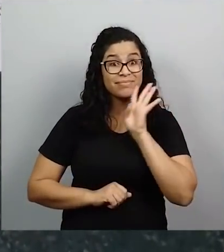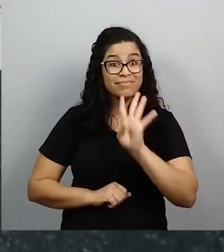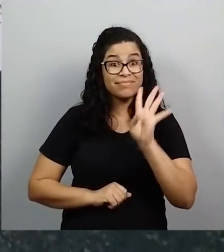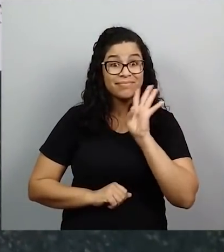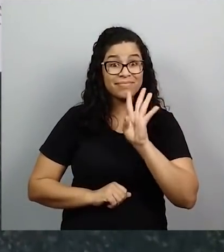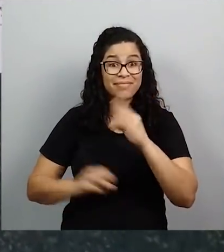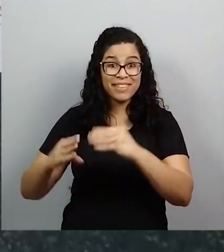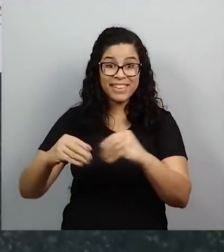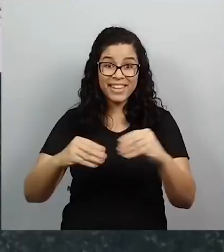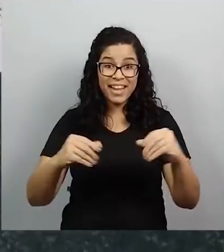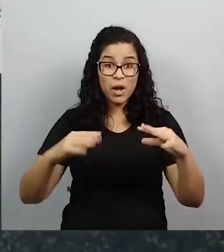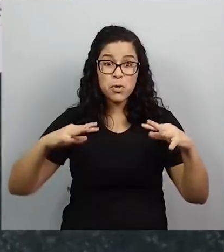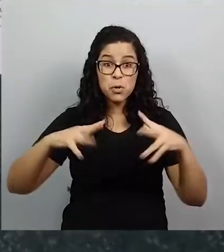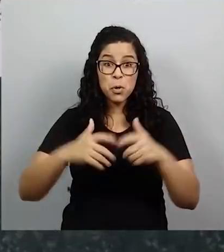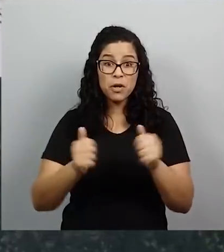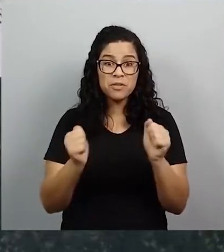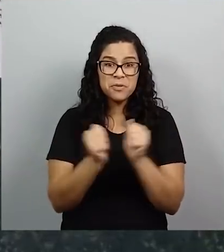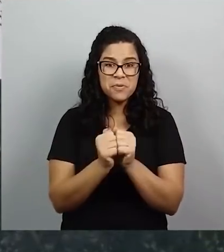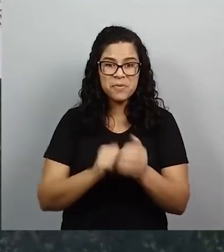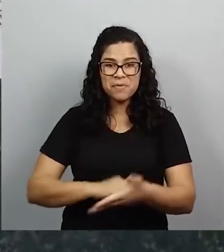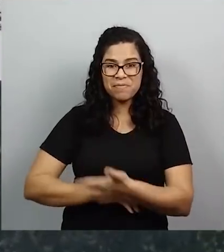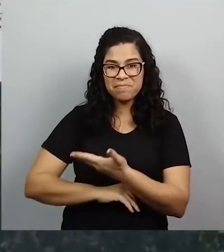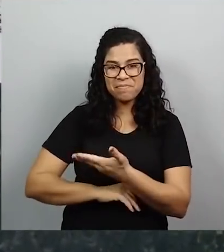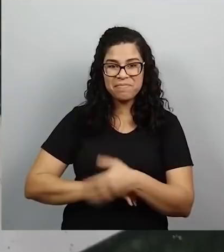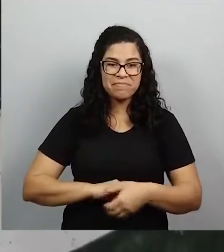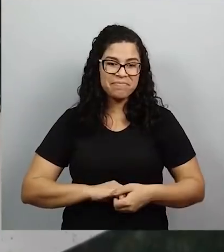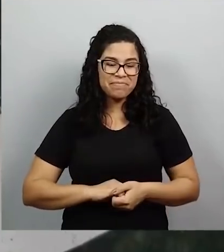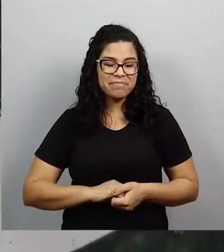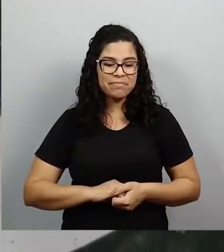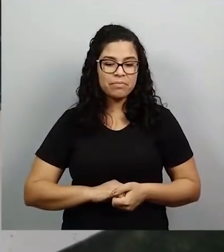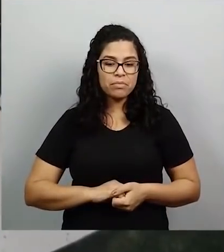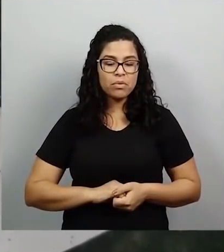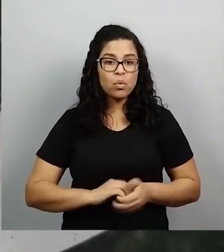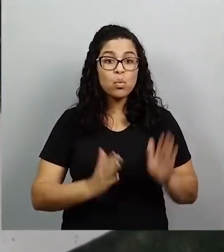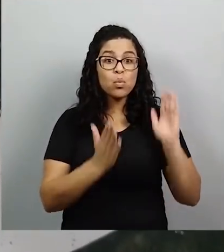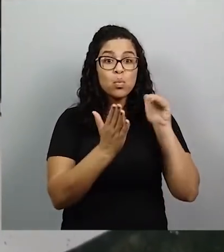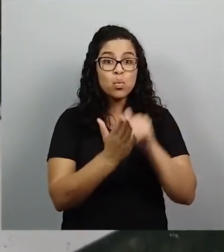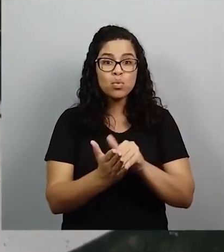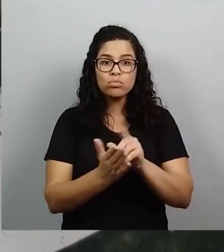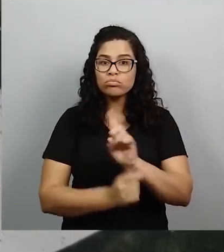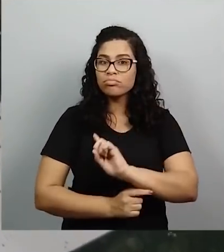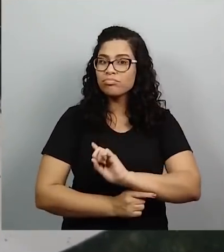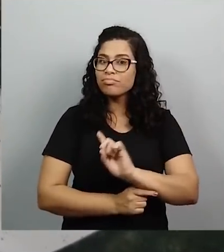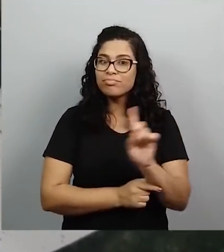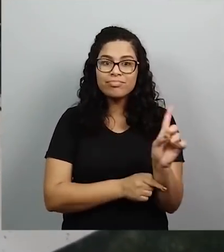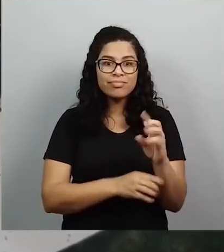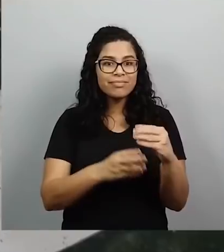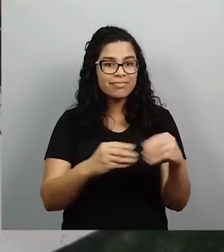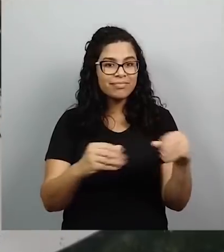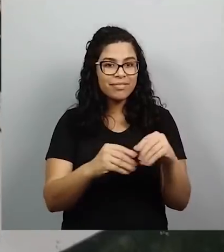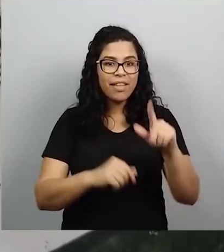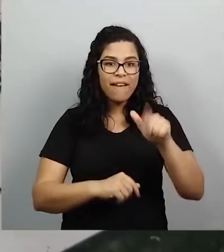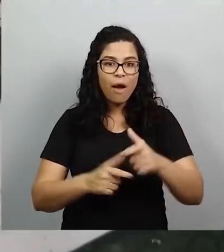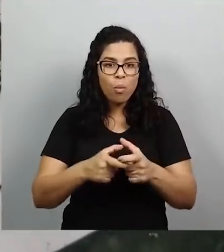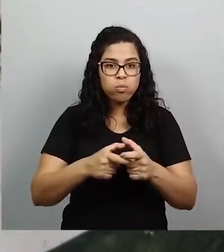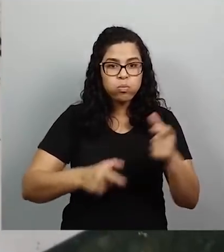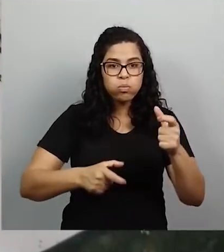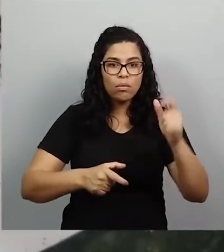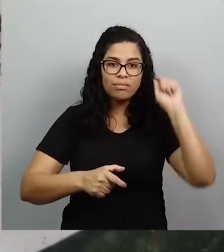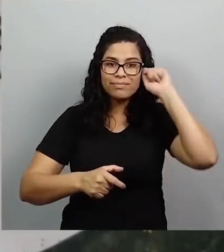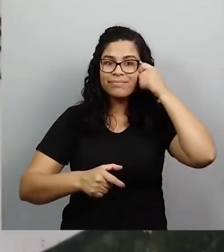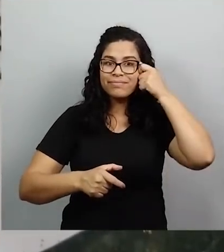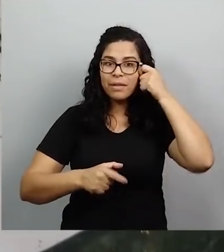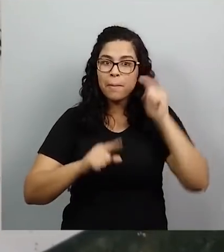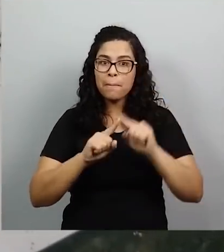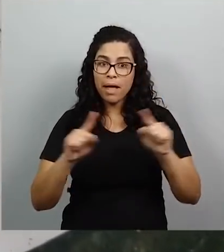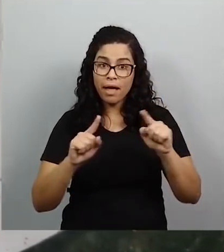legal todas essas terras aqui juntinhas. Esse último não é terra, é carvão, mas